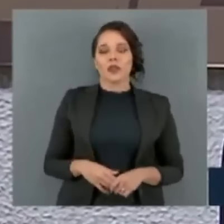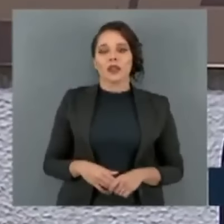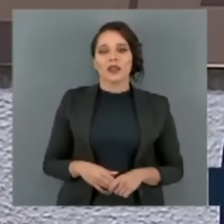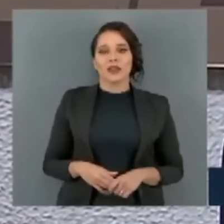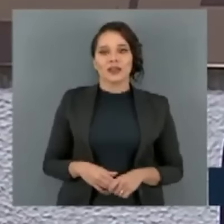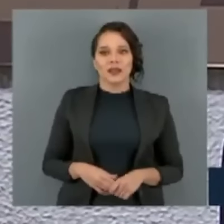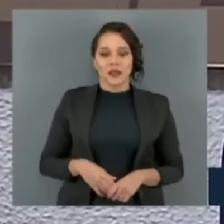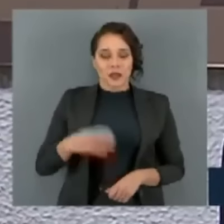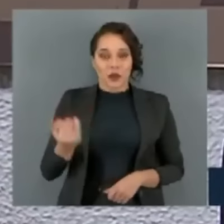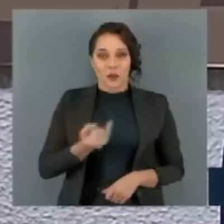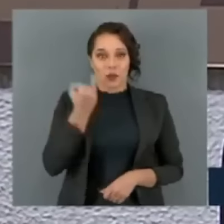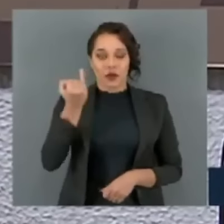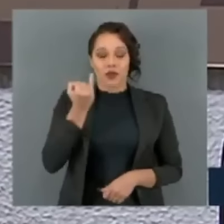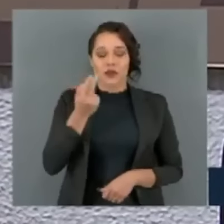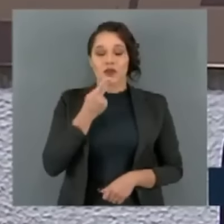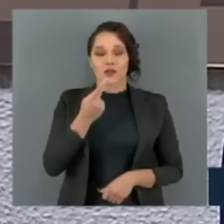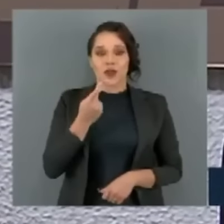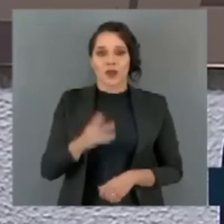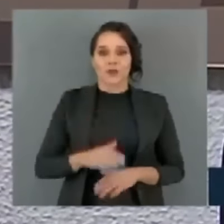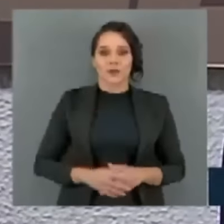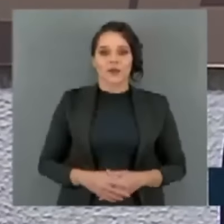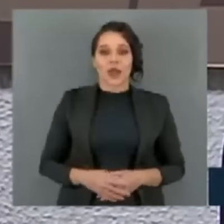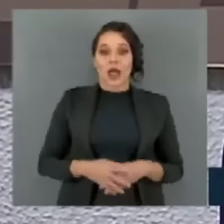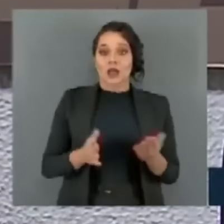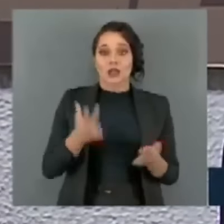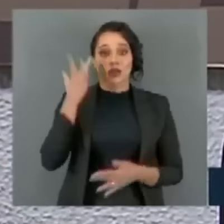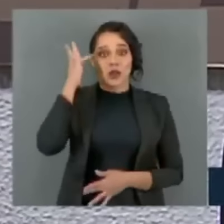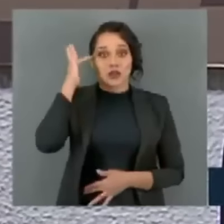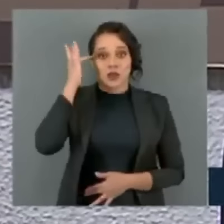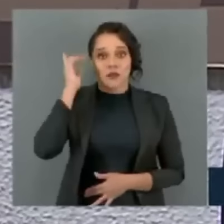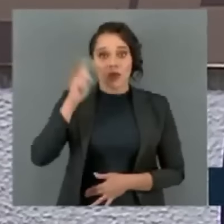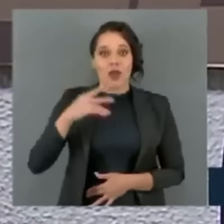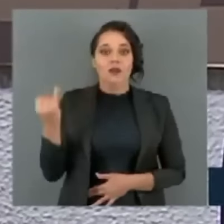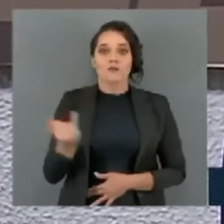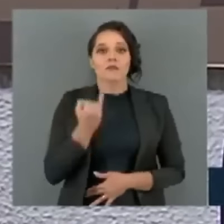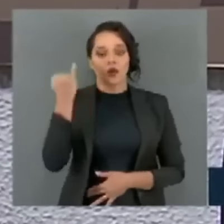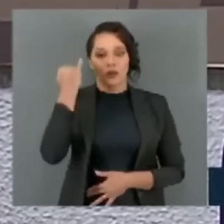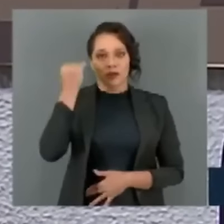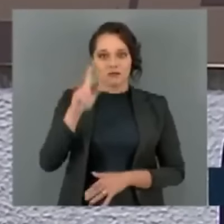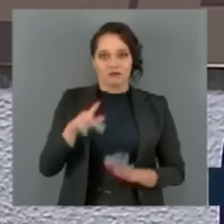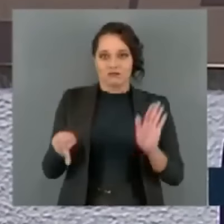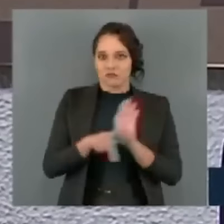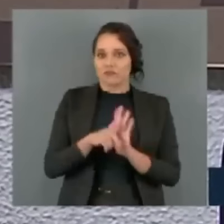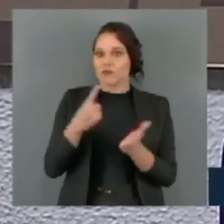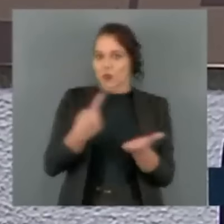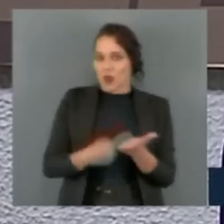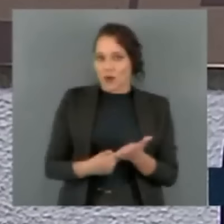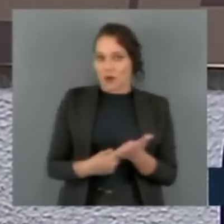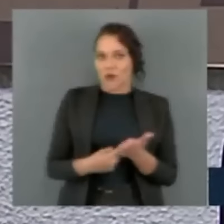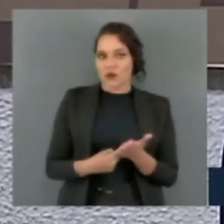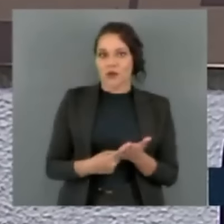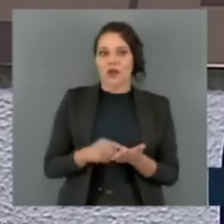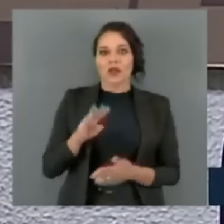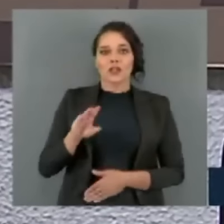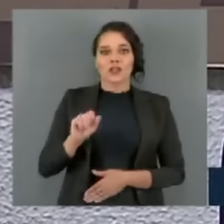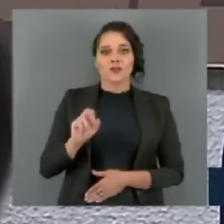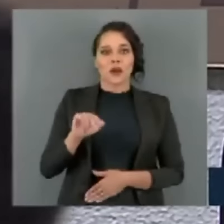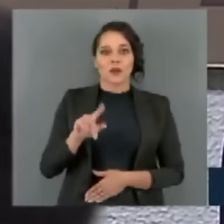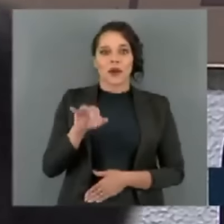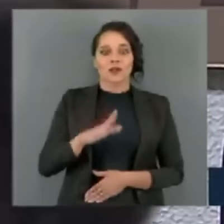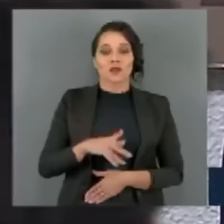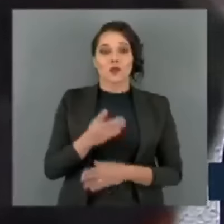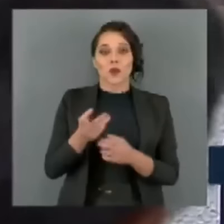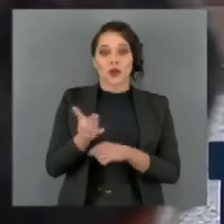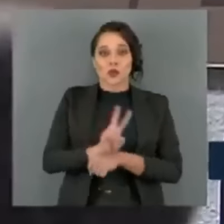Que é o importante que eu queria abordar. Nós achávamos muito importante, isso fazia parte, inclusive, do Acordo de Barbados, uma supervisão